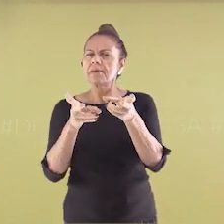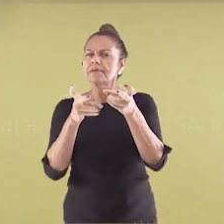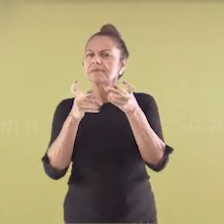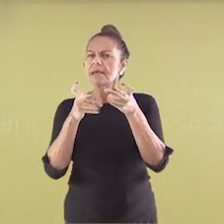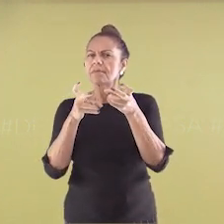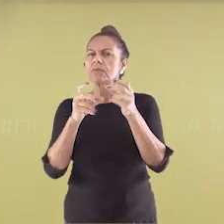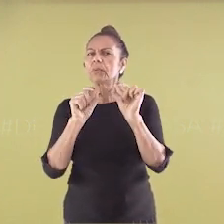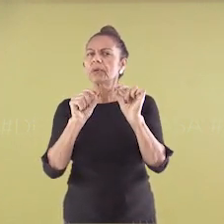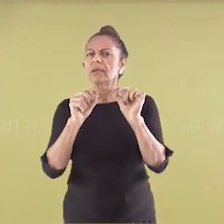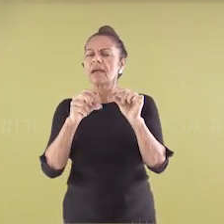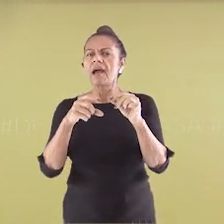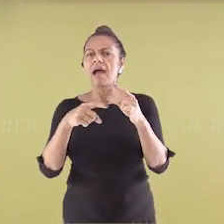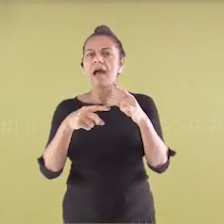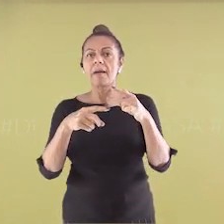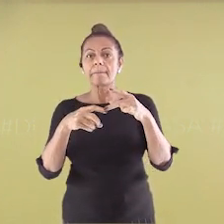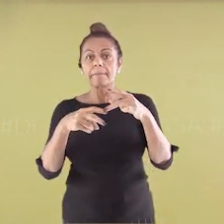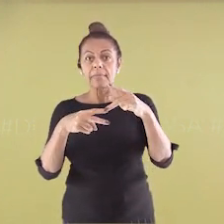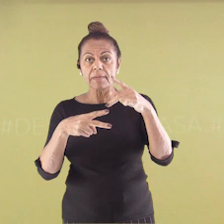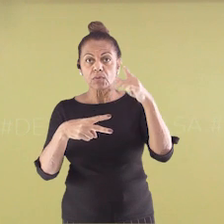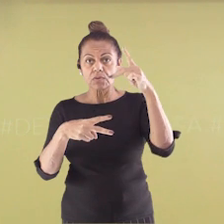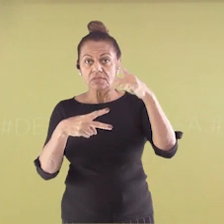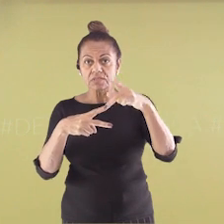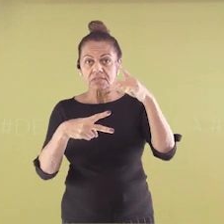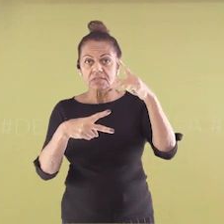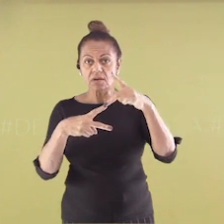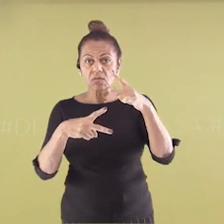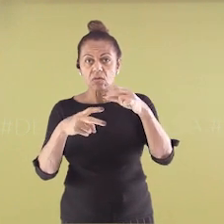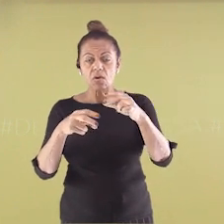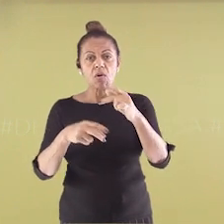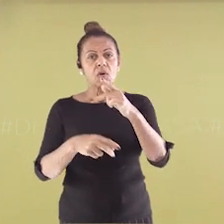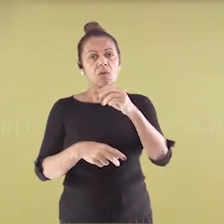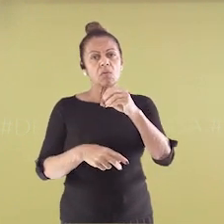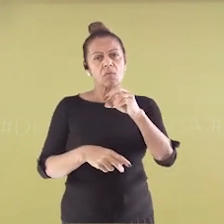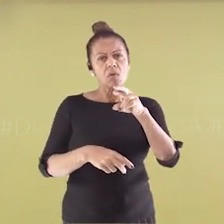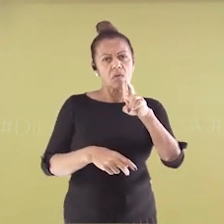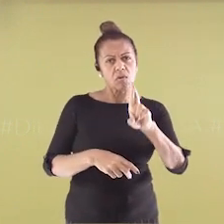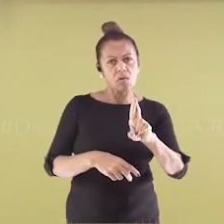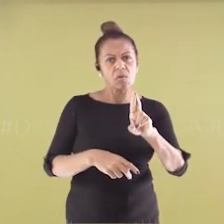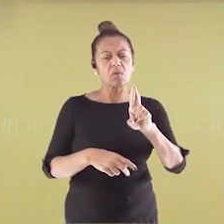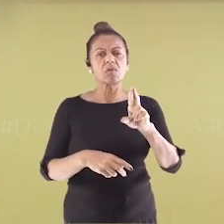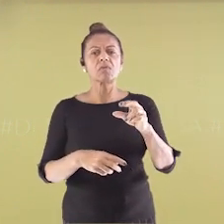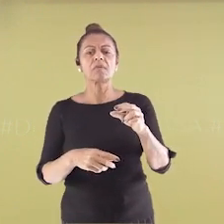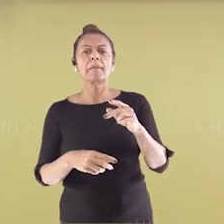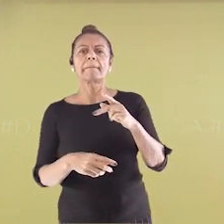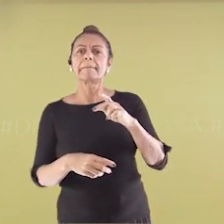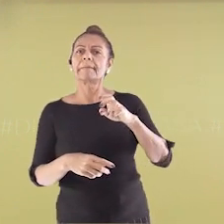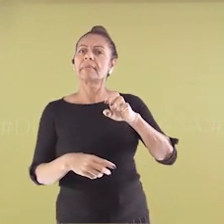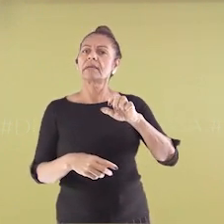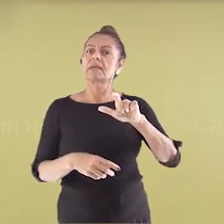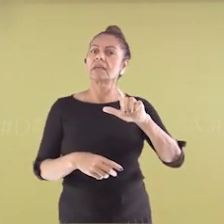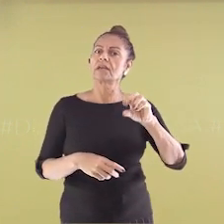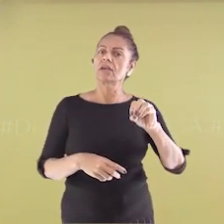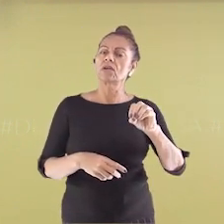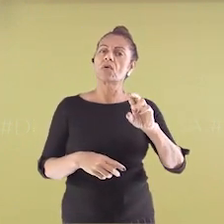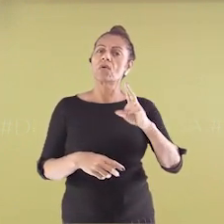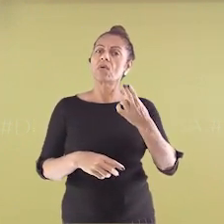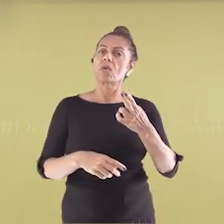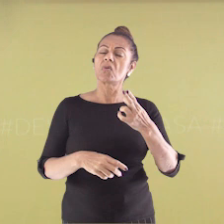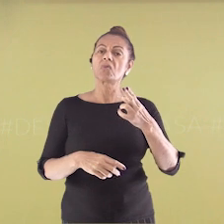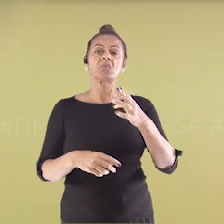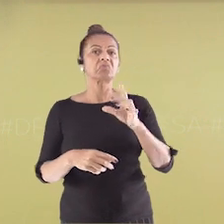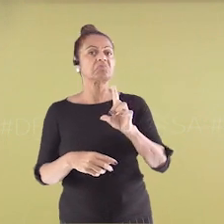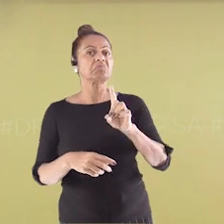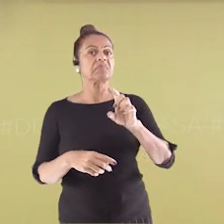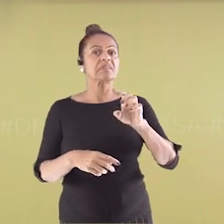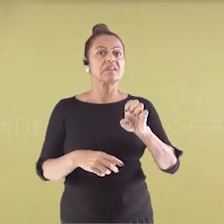sempre acompanhado das preposições por, olhem só aqui, pela ou de e suas